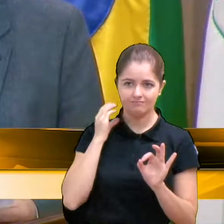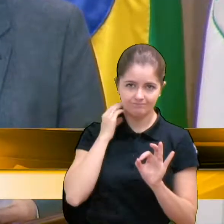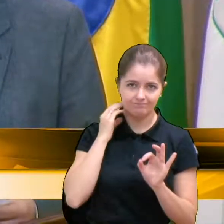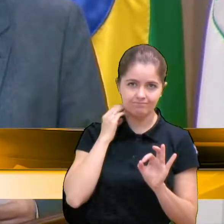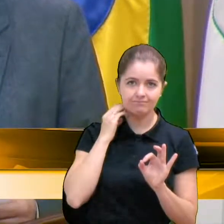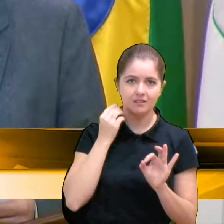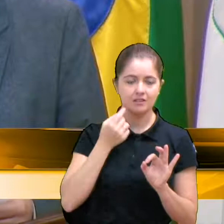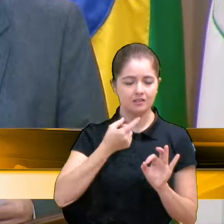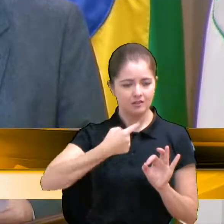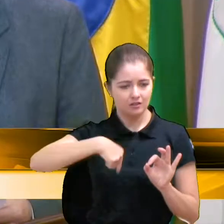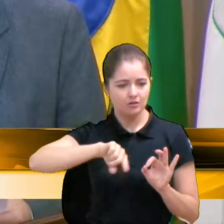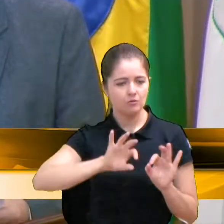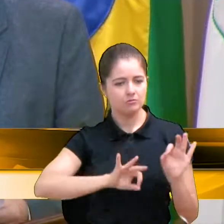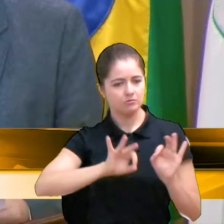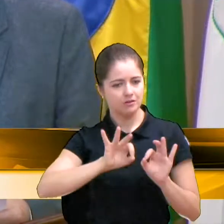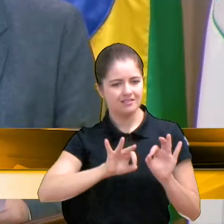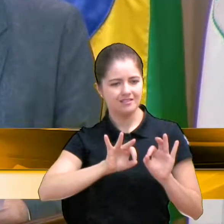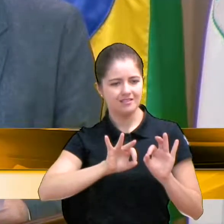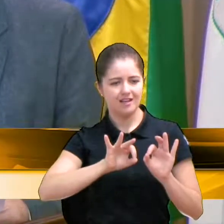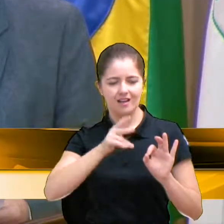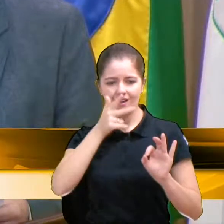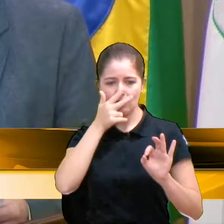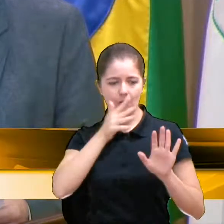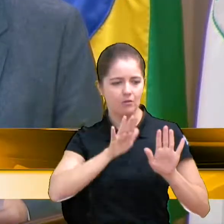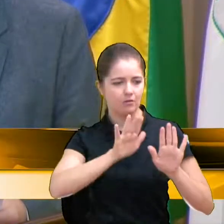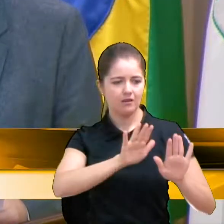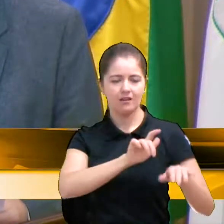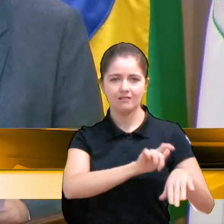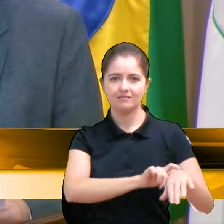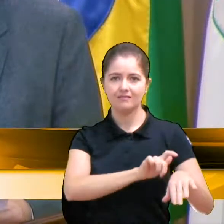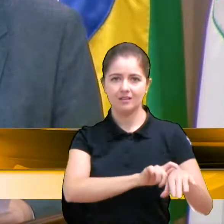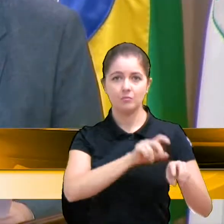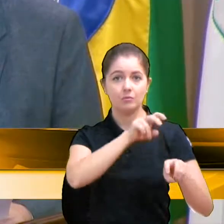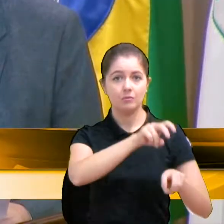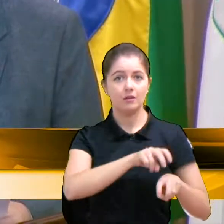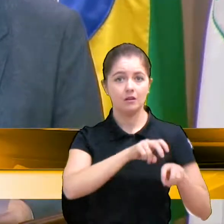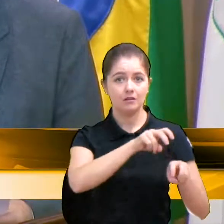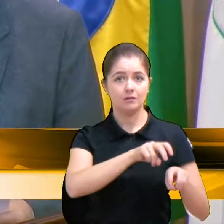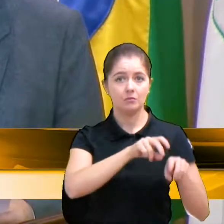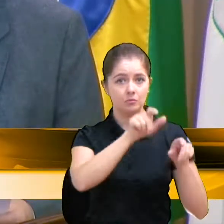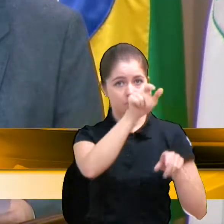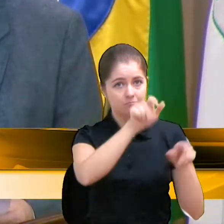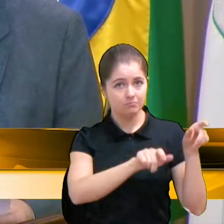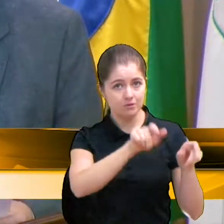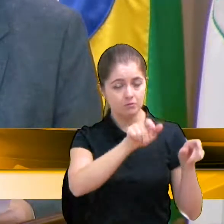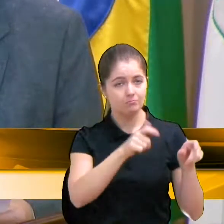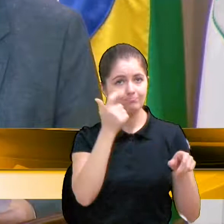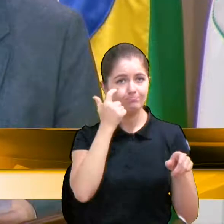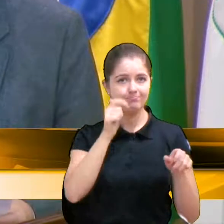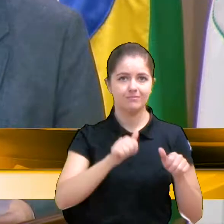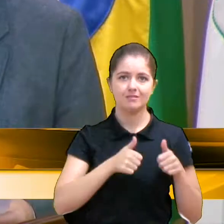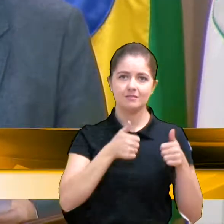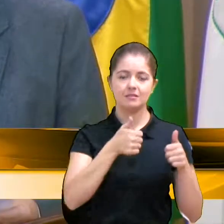de dar um tempo para os agricultores aí até para poder pensar melhor e se adequarem,